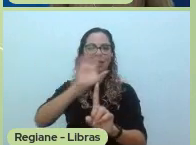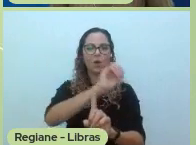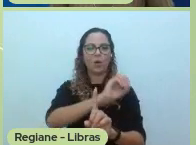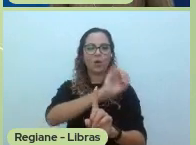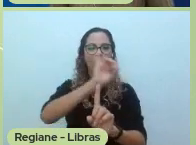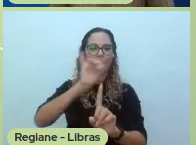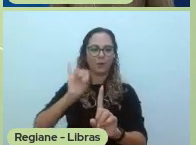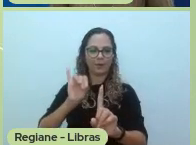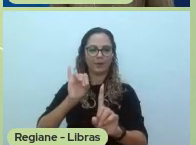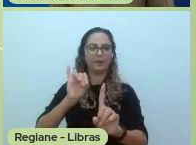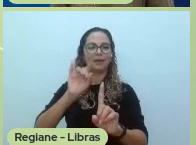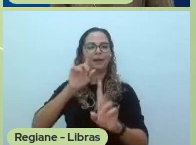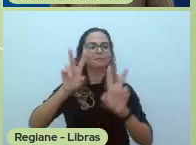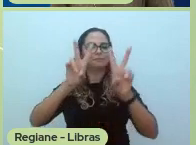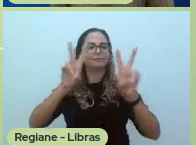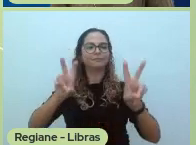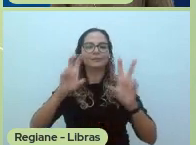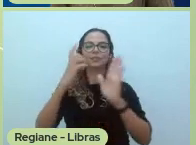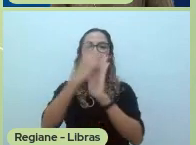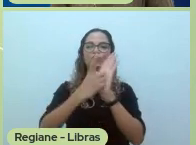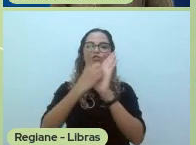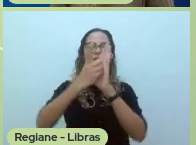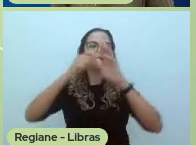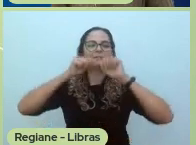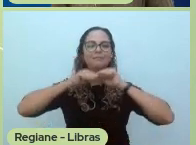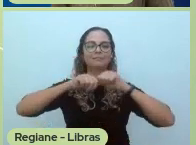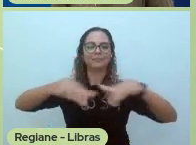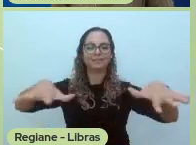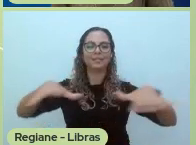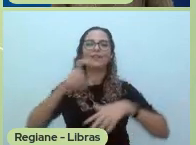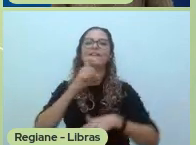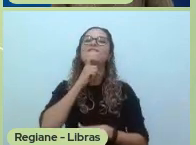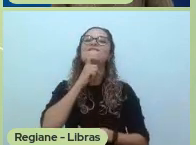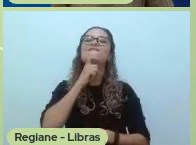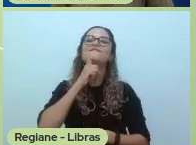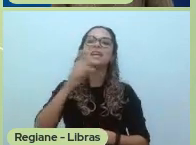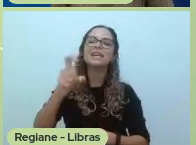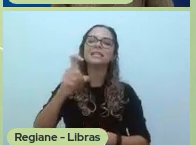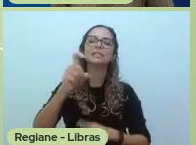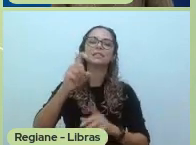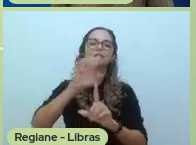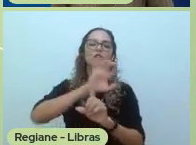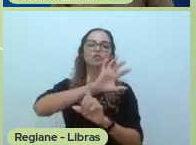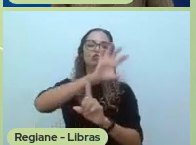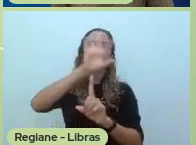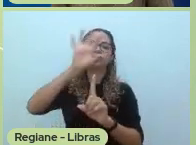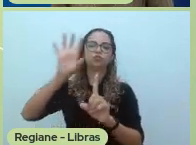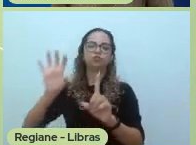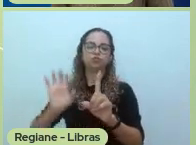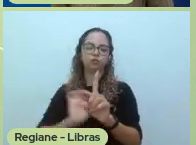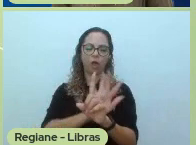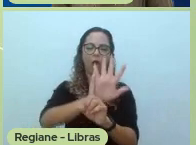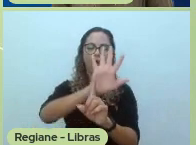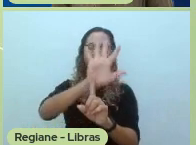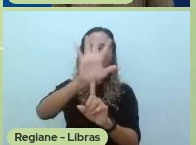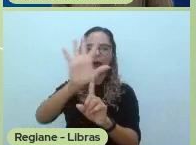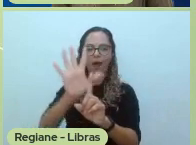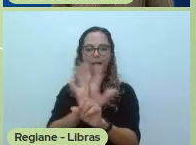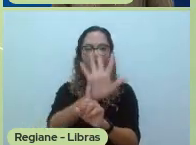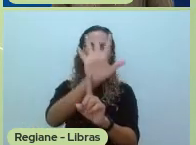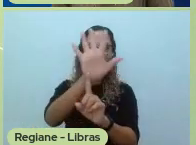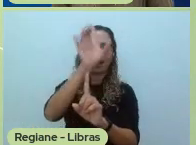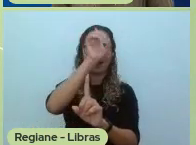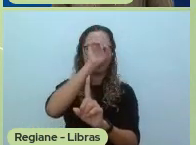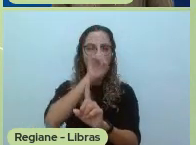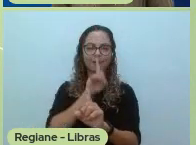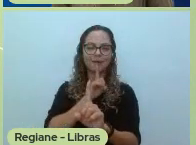vida digital para todos, então é um fundo verde, com degradê no meio, tem uma cor meio amarela, parece que